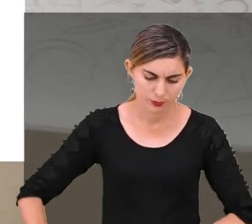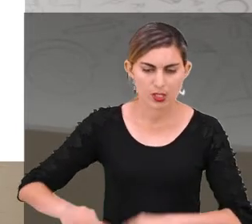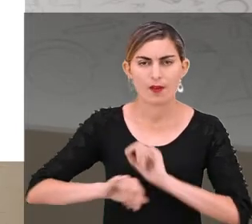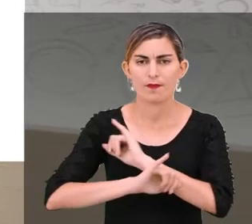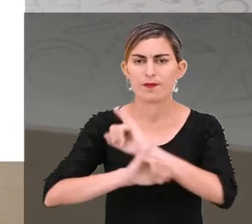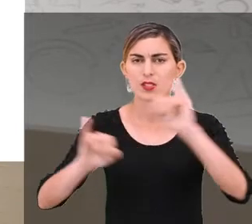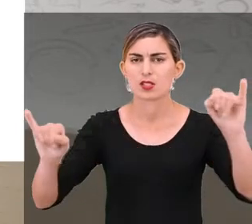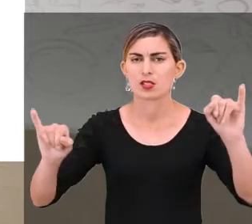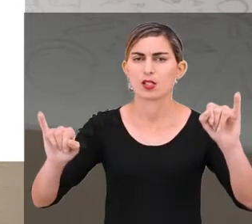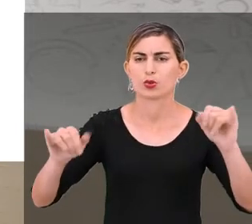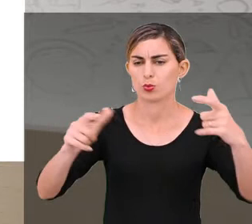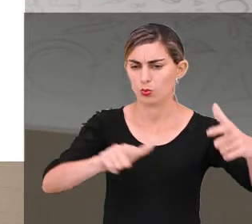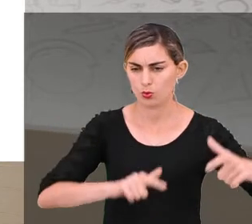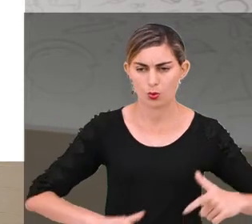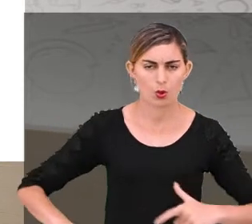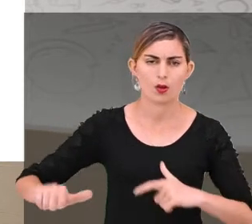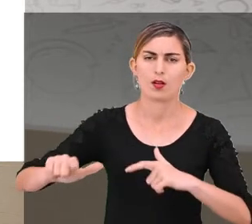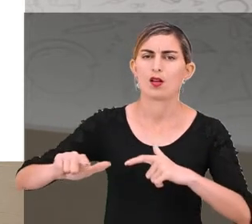também sinalizando